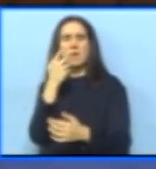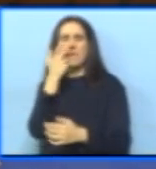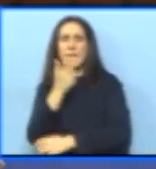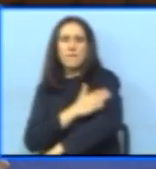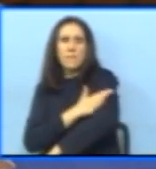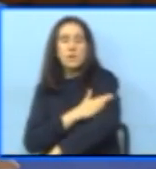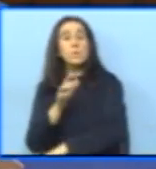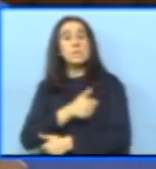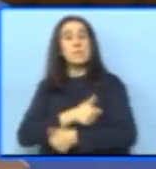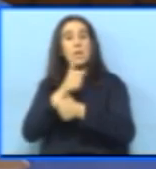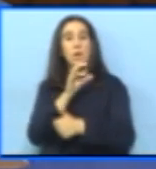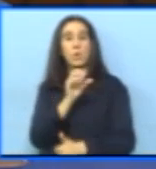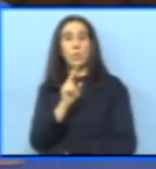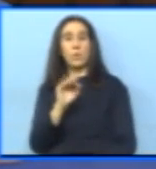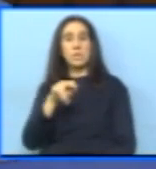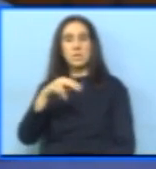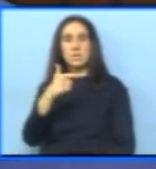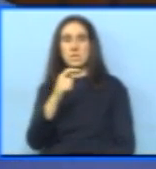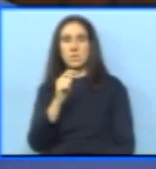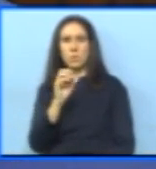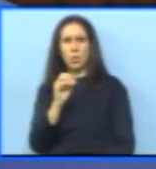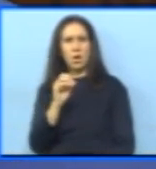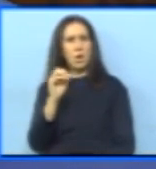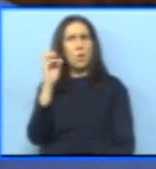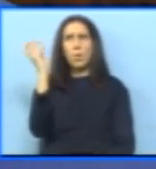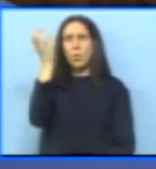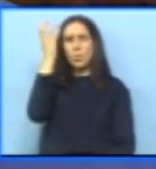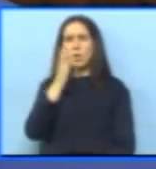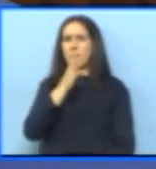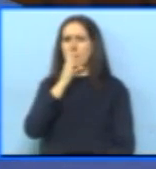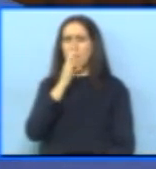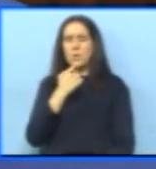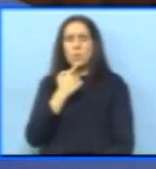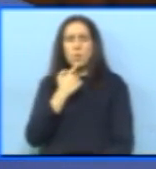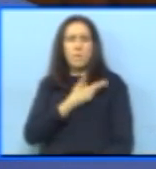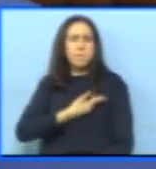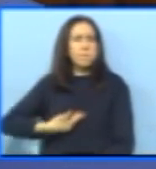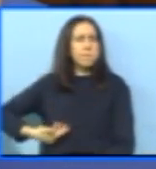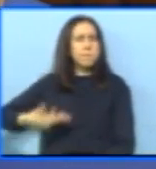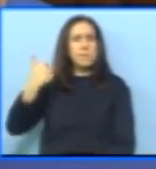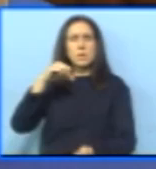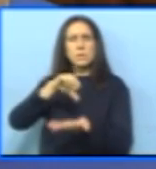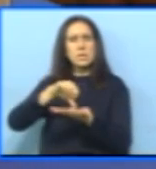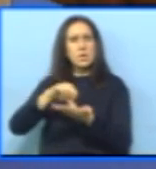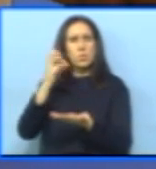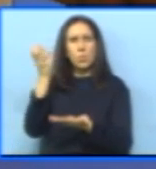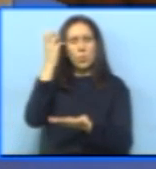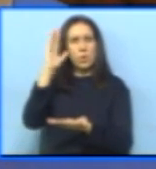Corinto tinha uma cultura vastíssima, era um centro cultural na antiguidade, e